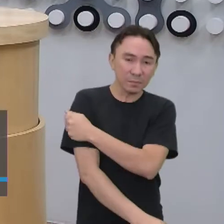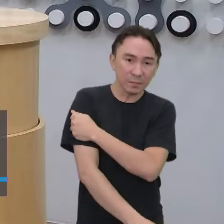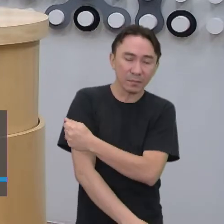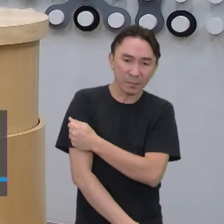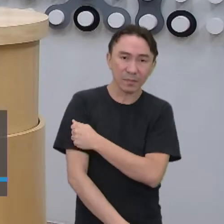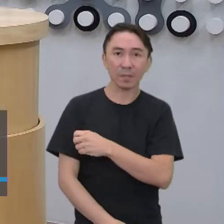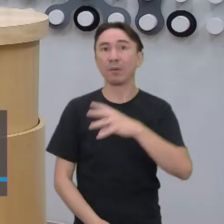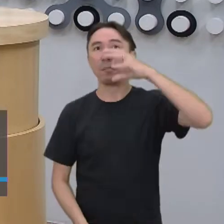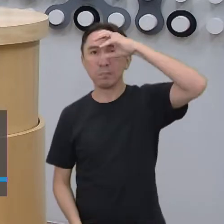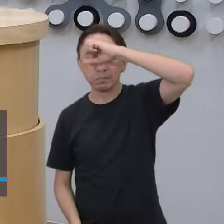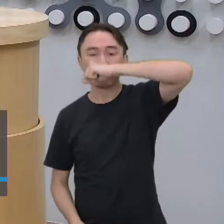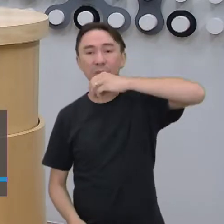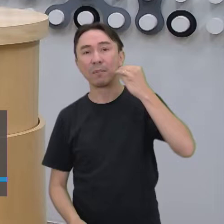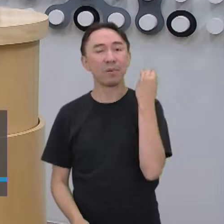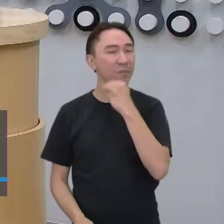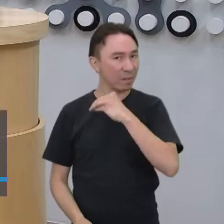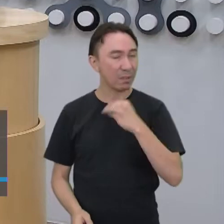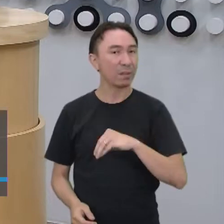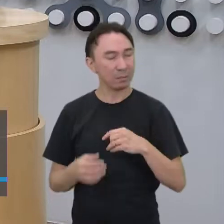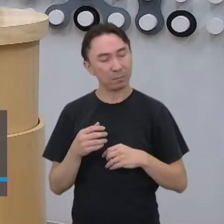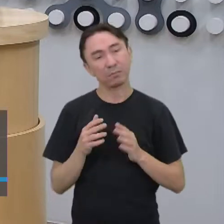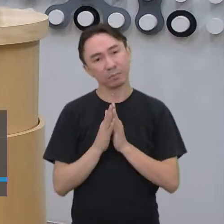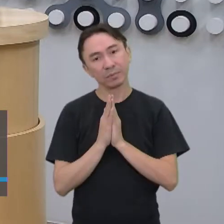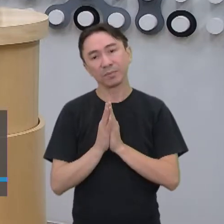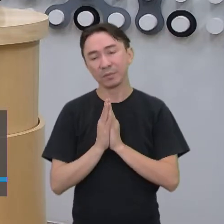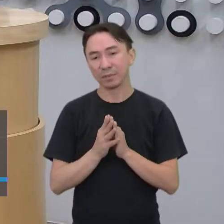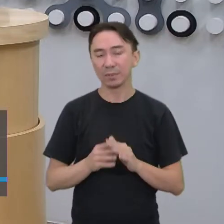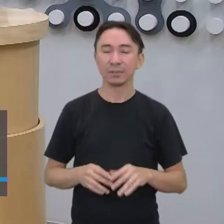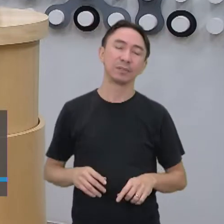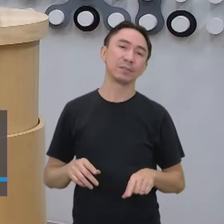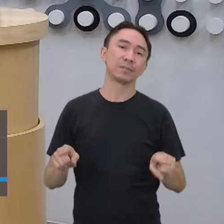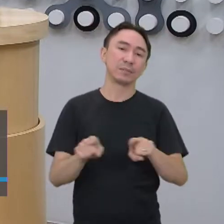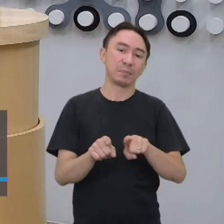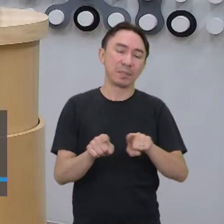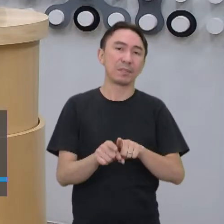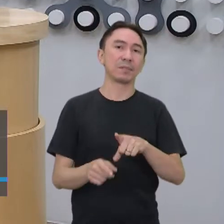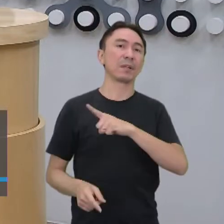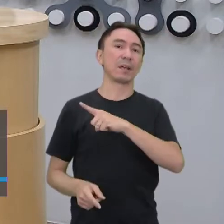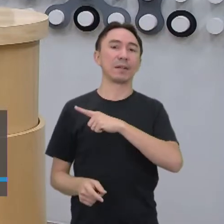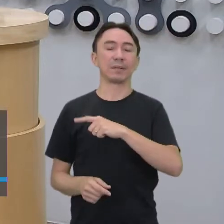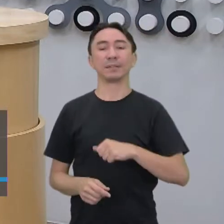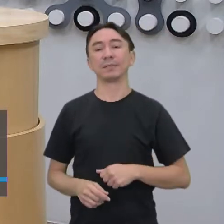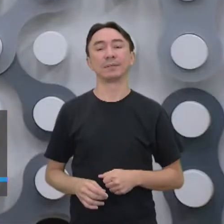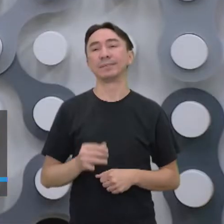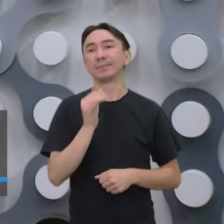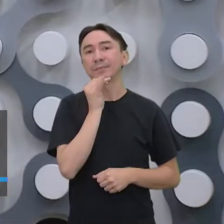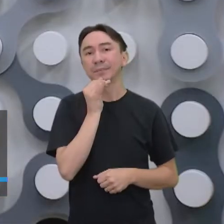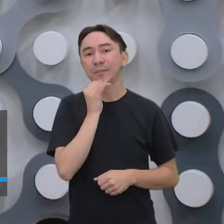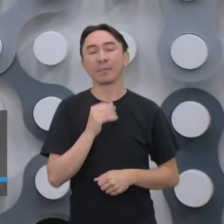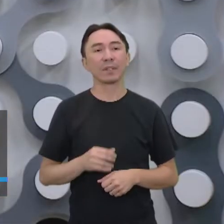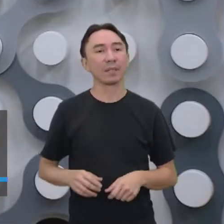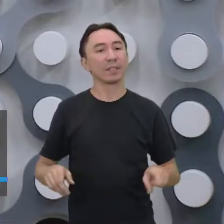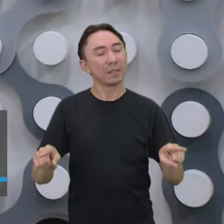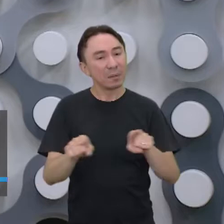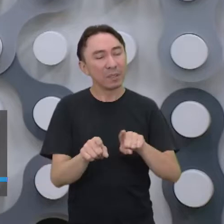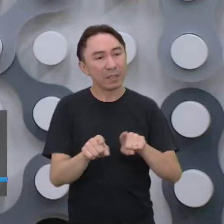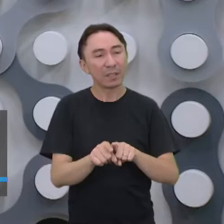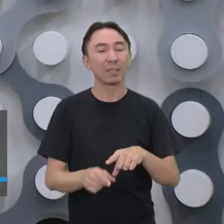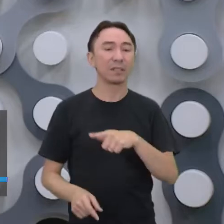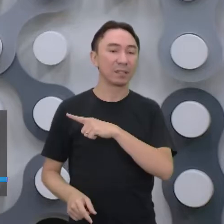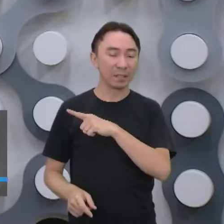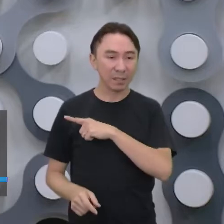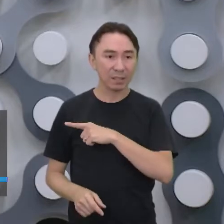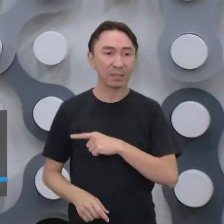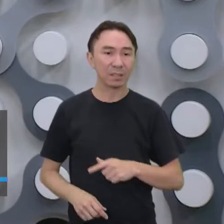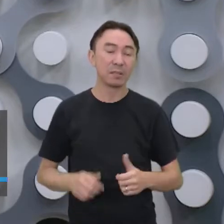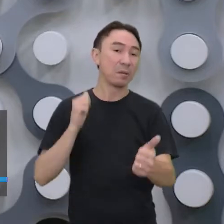só não fica aí nesse ponto. Então, nós entramos até na questão de... Será que essas modalidades esportivas que têm maior